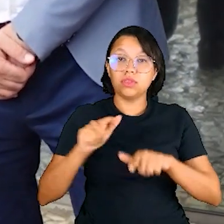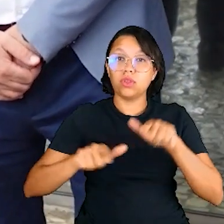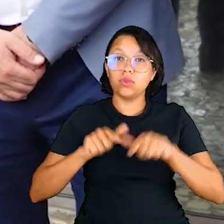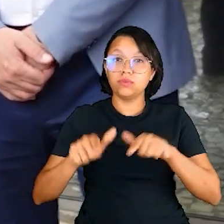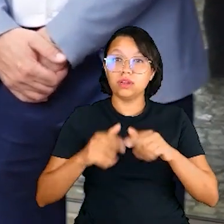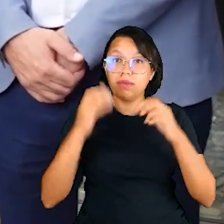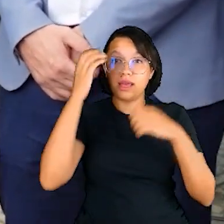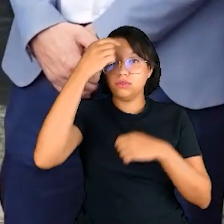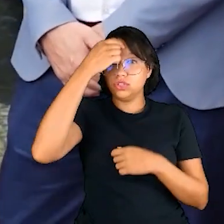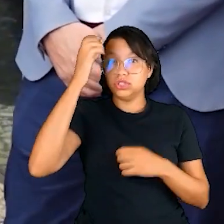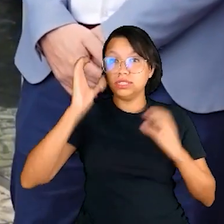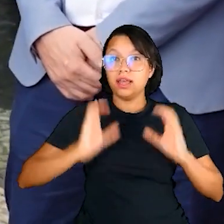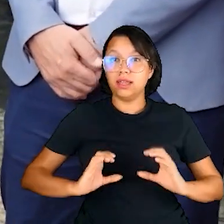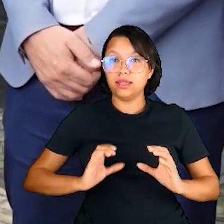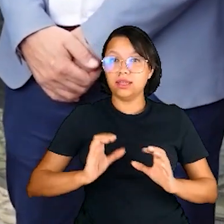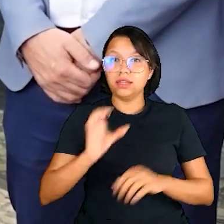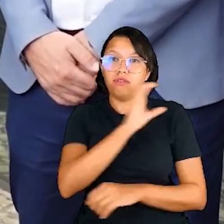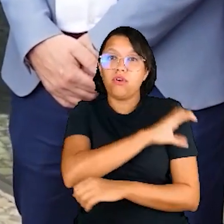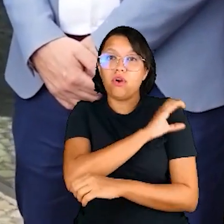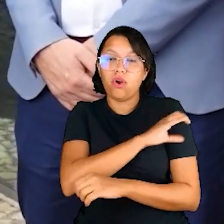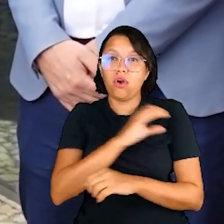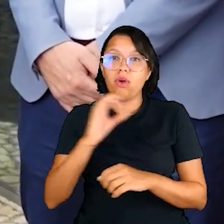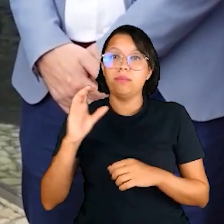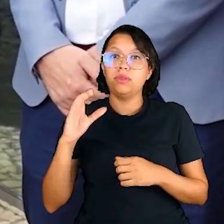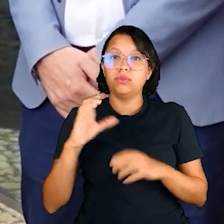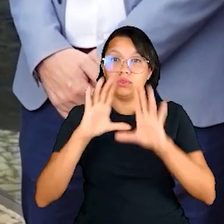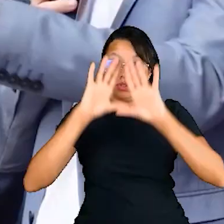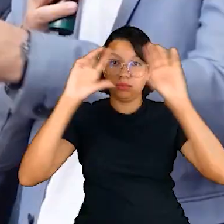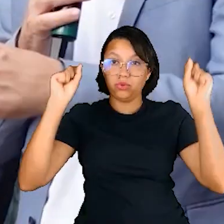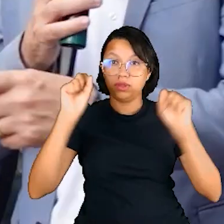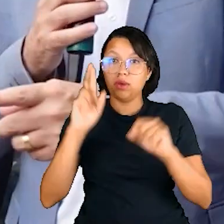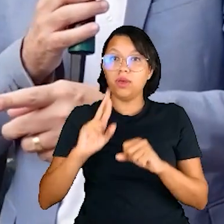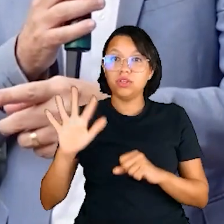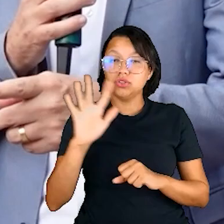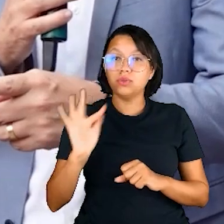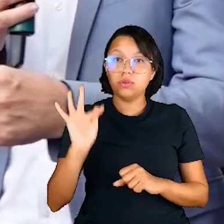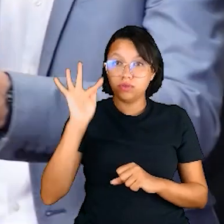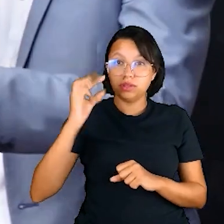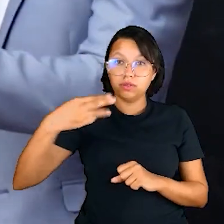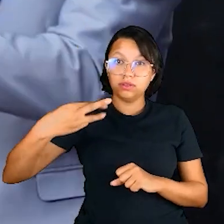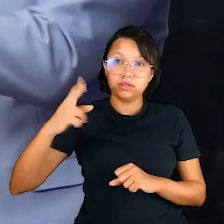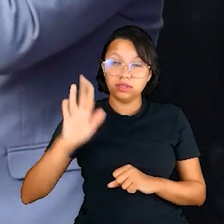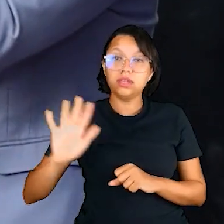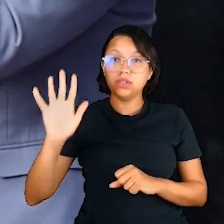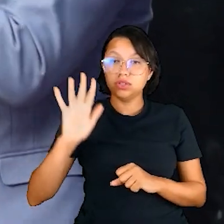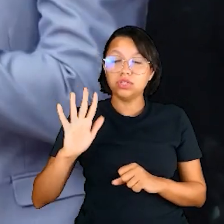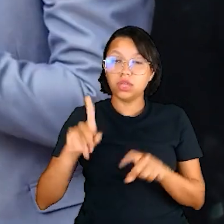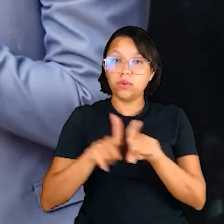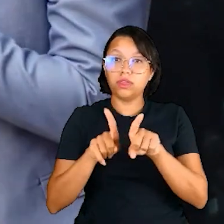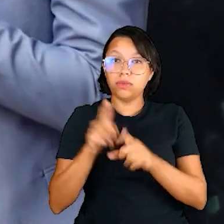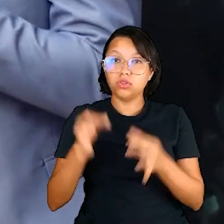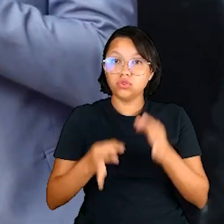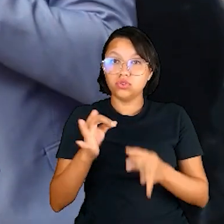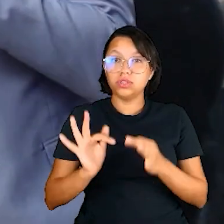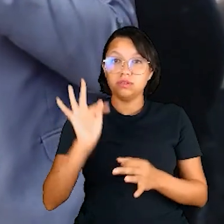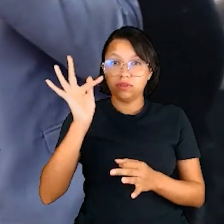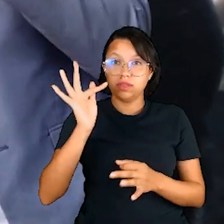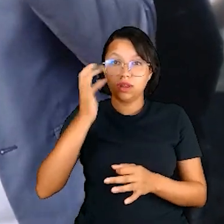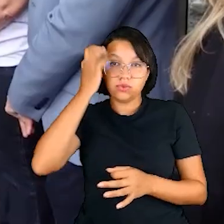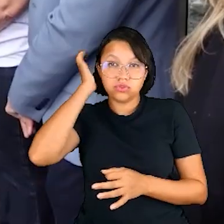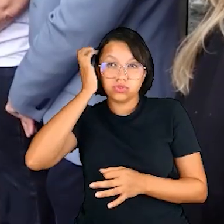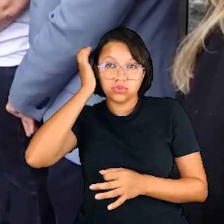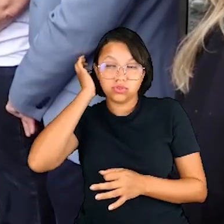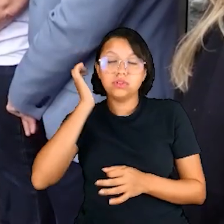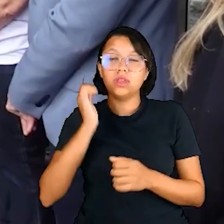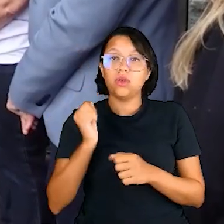A ação de cidadania foi coordenada pelo Tribunal Regional Federal da Terceira Região e pela Justiça Federal em